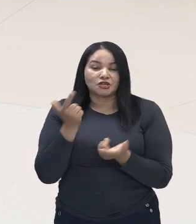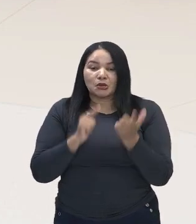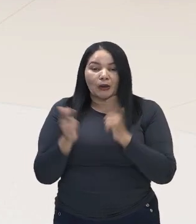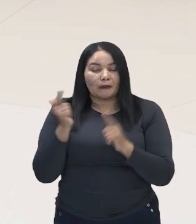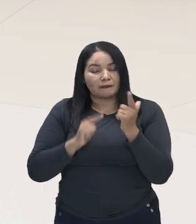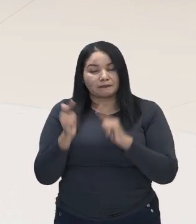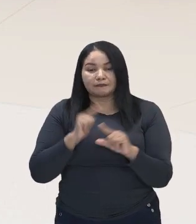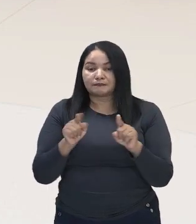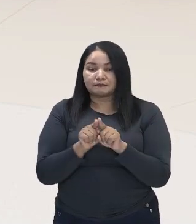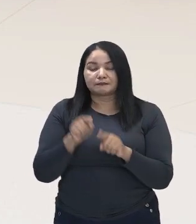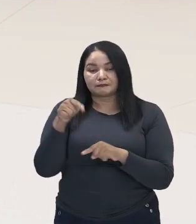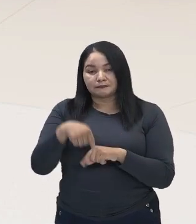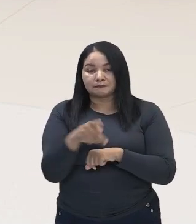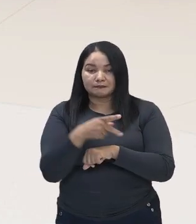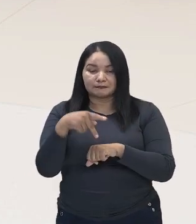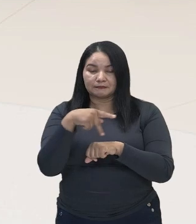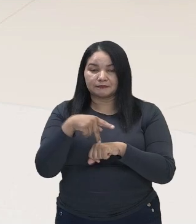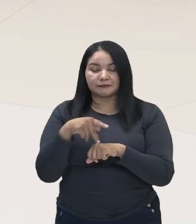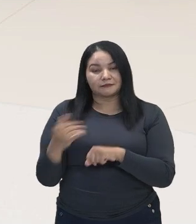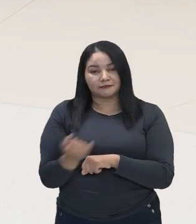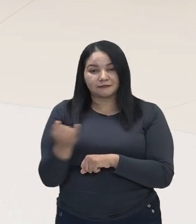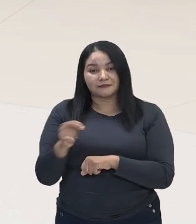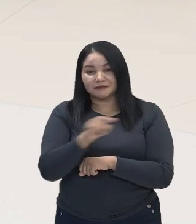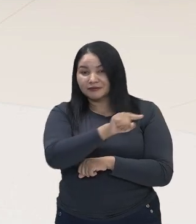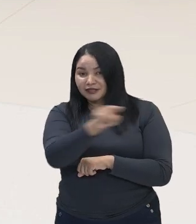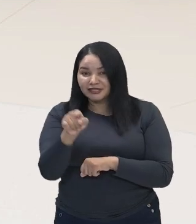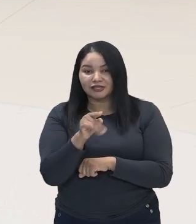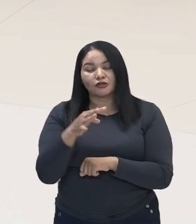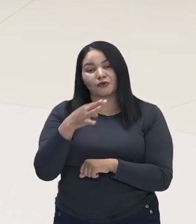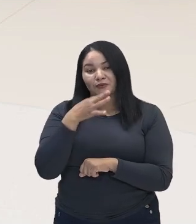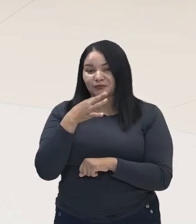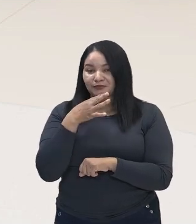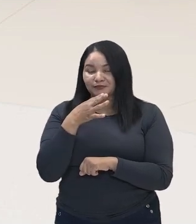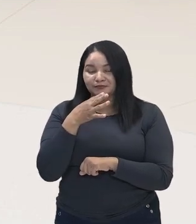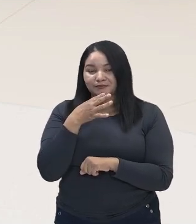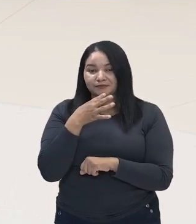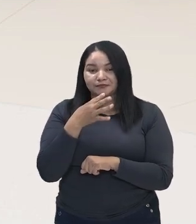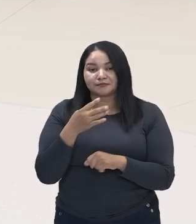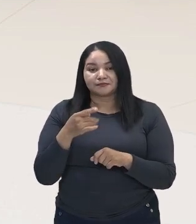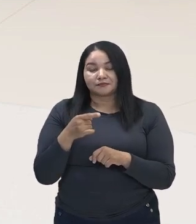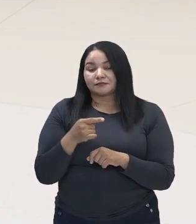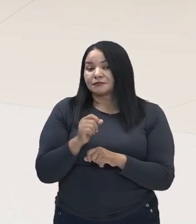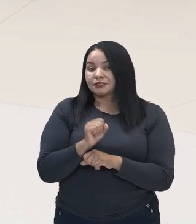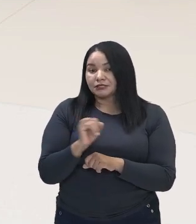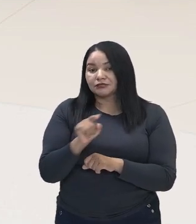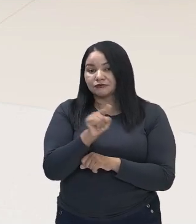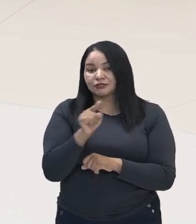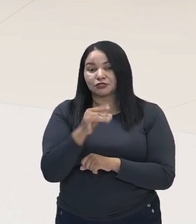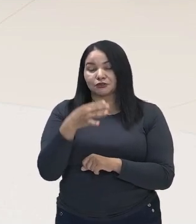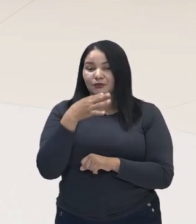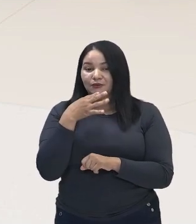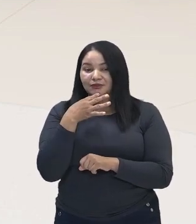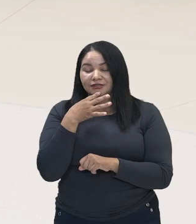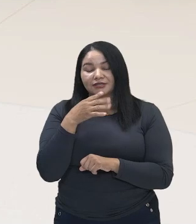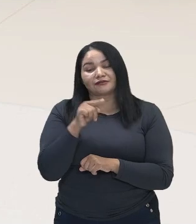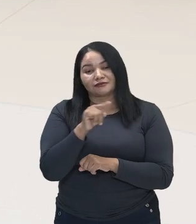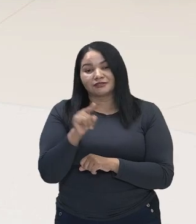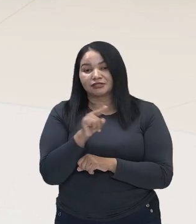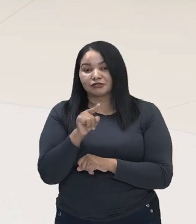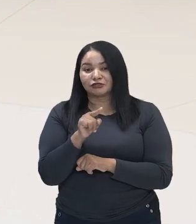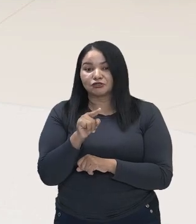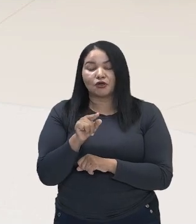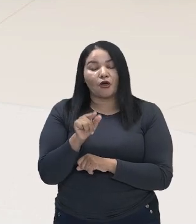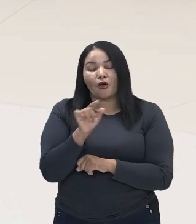no nosso país. Então, é importante vocês conhecerem esses direitos, porque conhecendo esses direitos, vocês, obviamente, terão ali